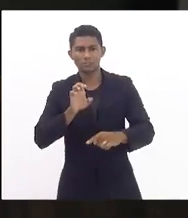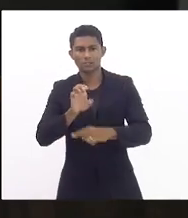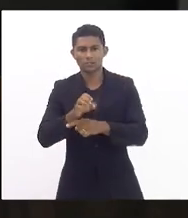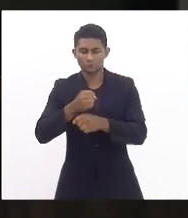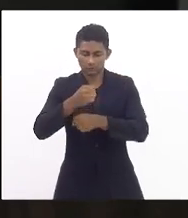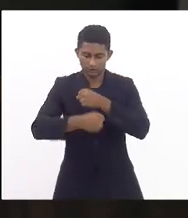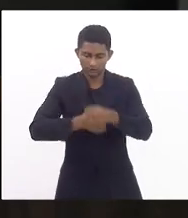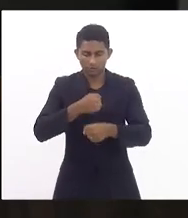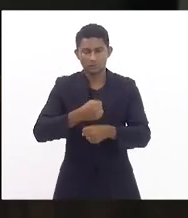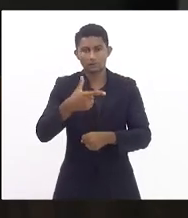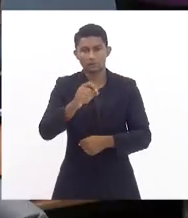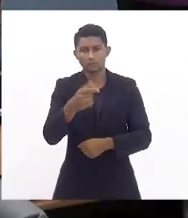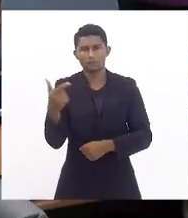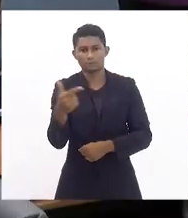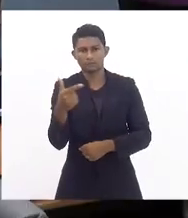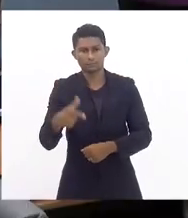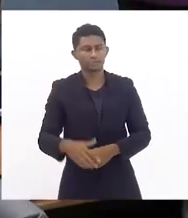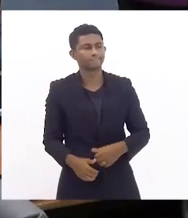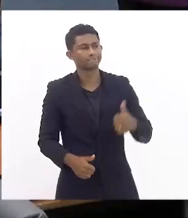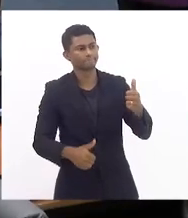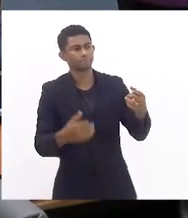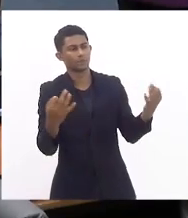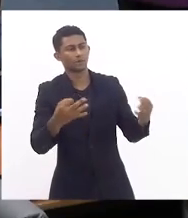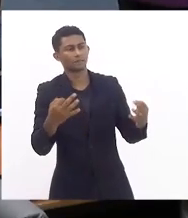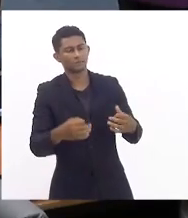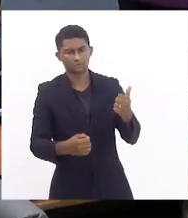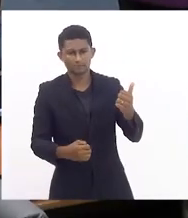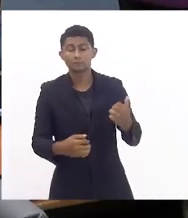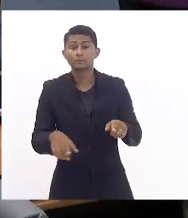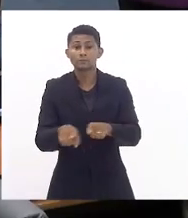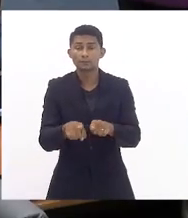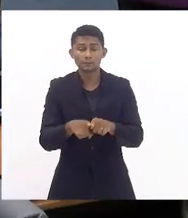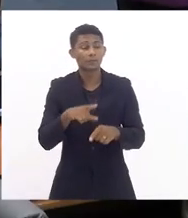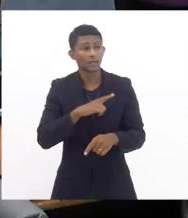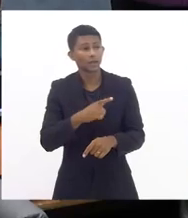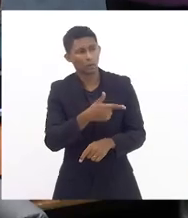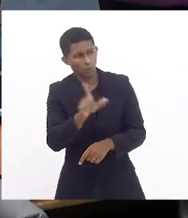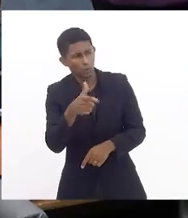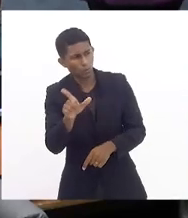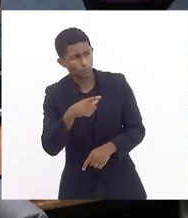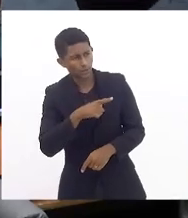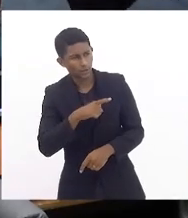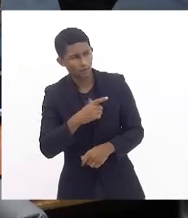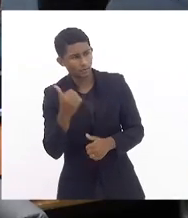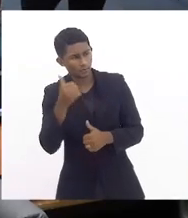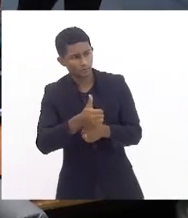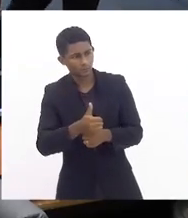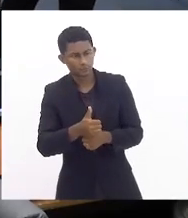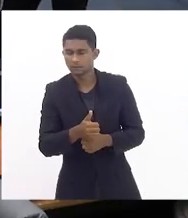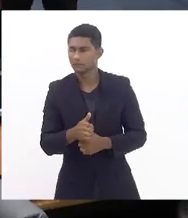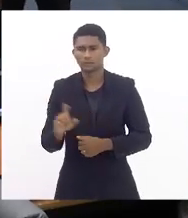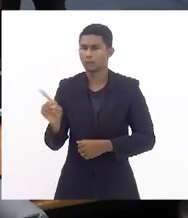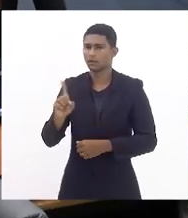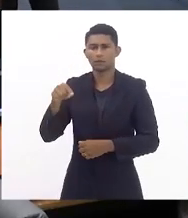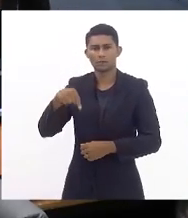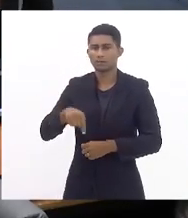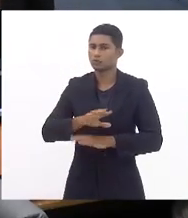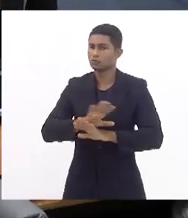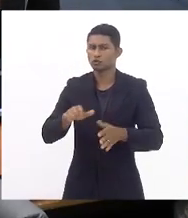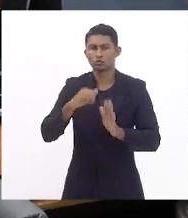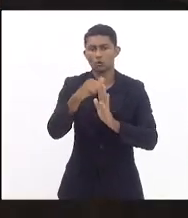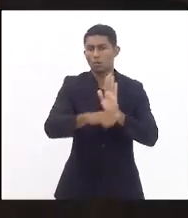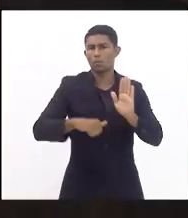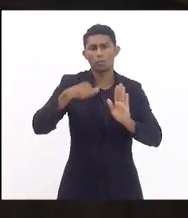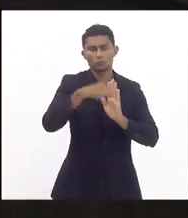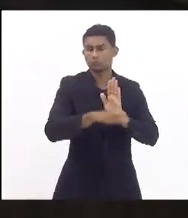22. Perfeitamente, senhor. E tem uma supressiva também aí? Não, aqui só tem modificativa. Ok,